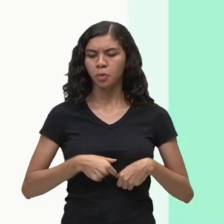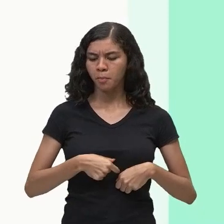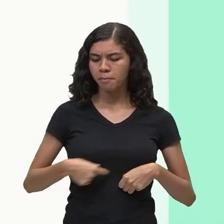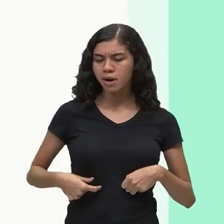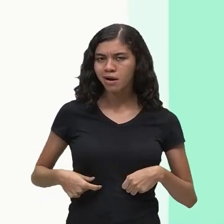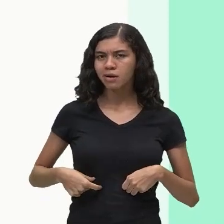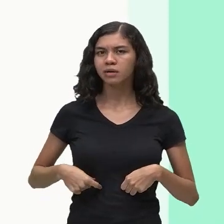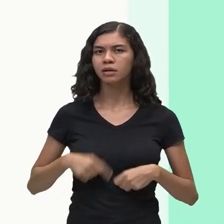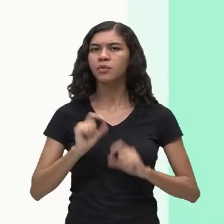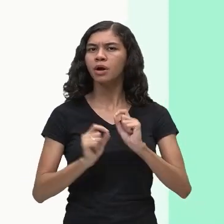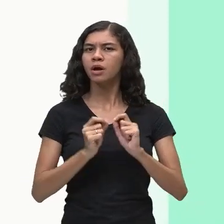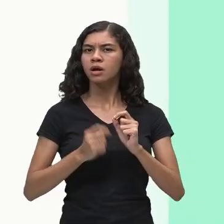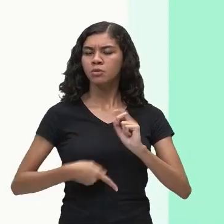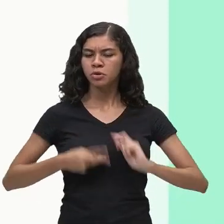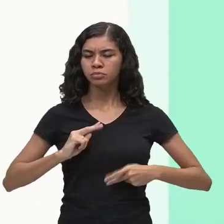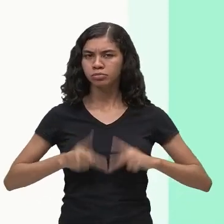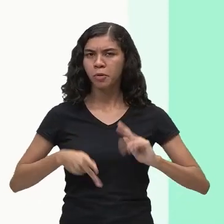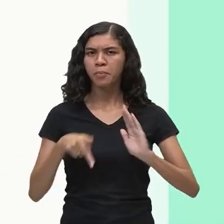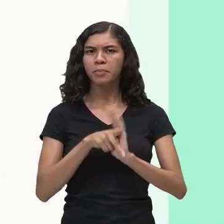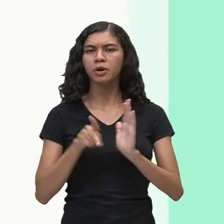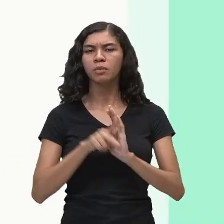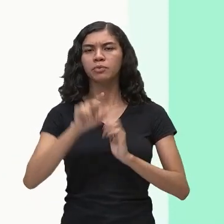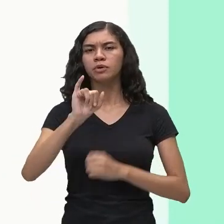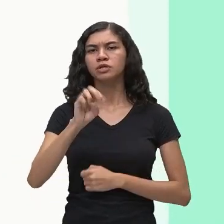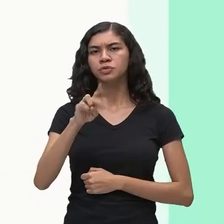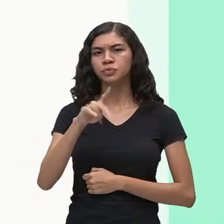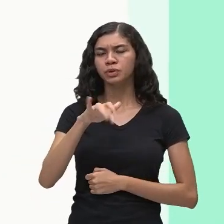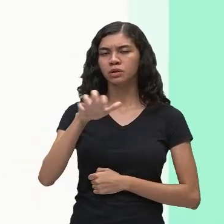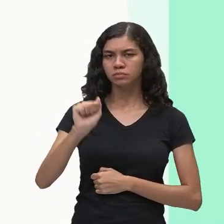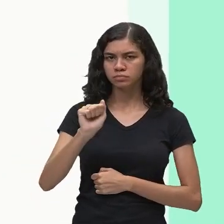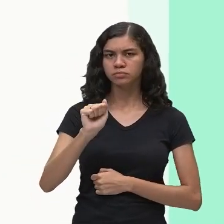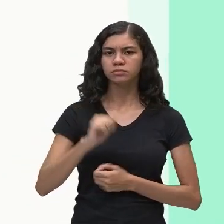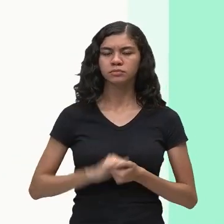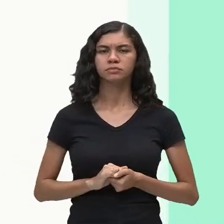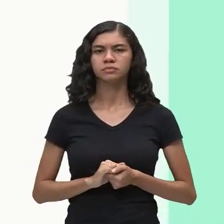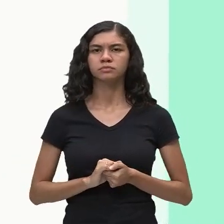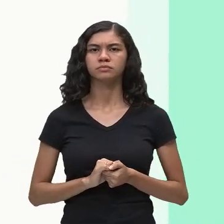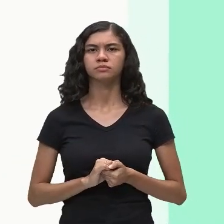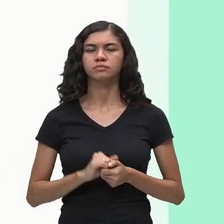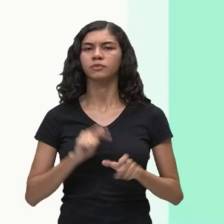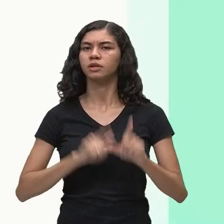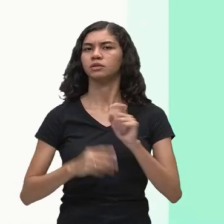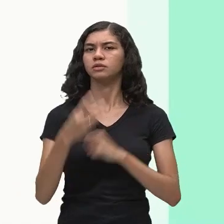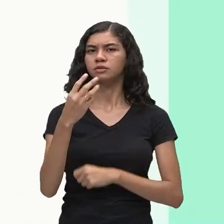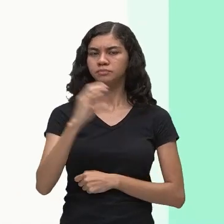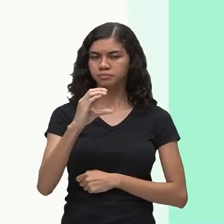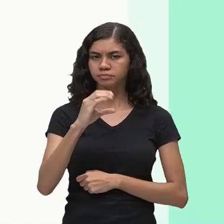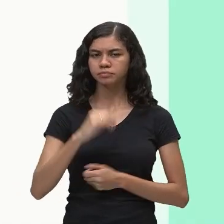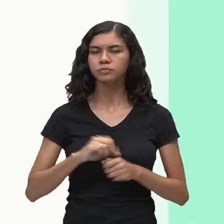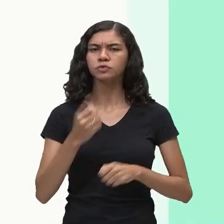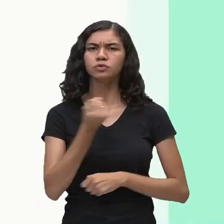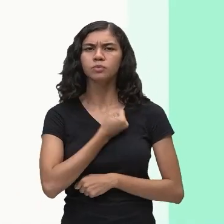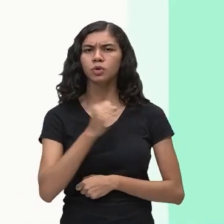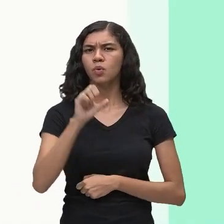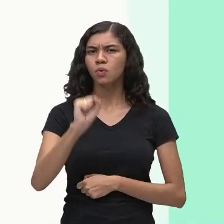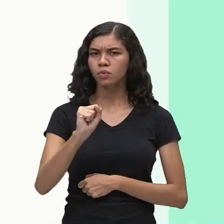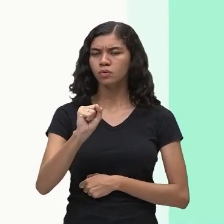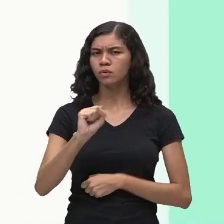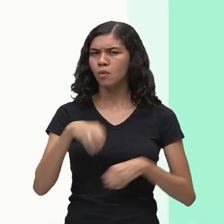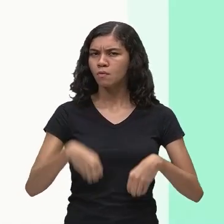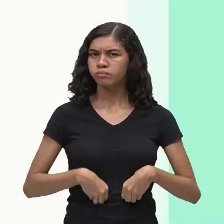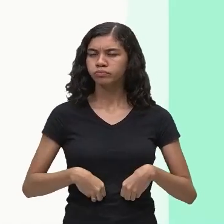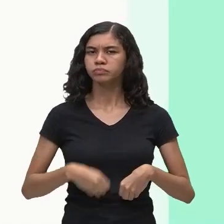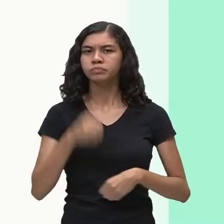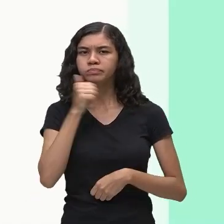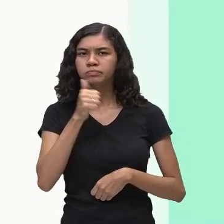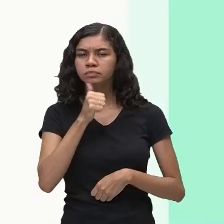responsável por produzir insulina e glucagon. Na letra C, o número 8 corresponde aos ovários e produzem